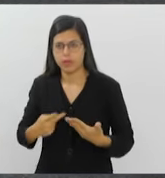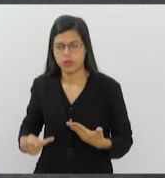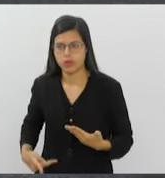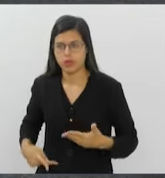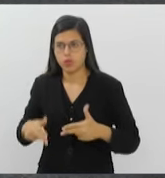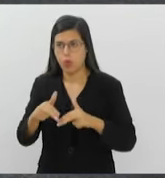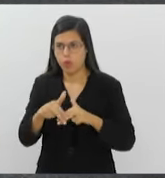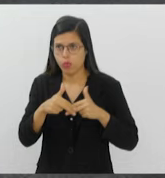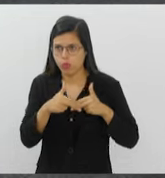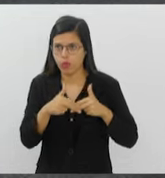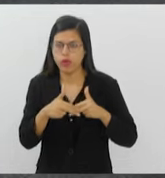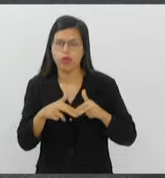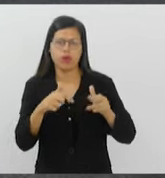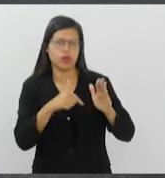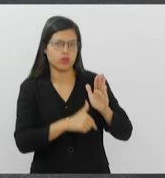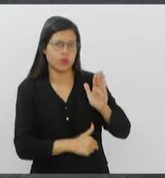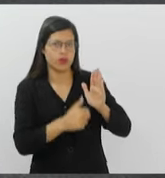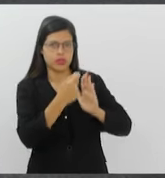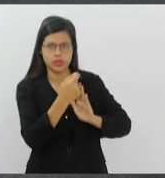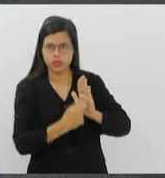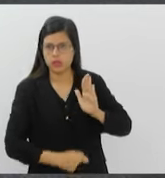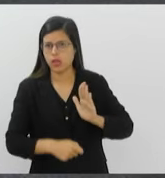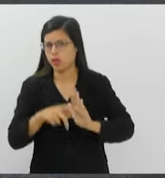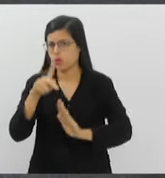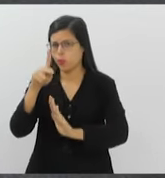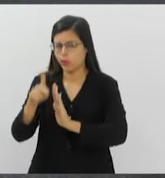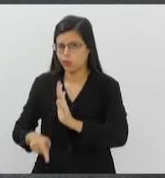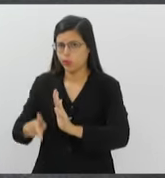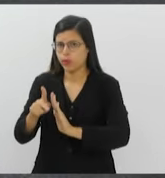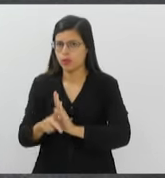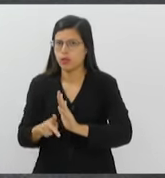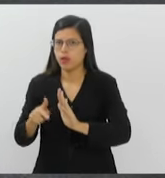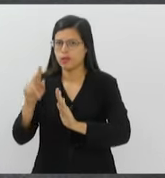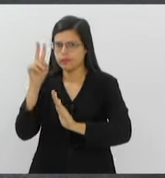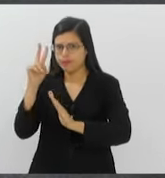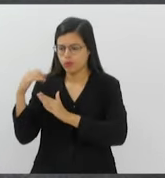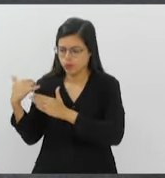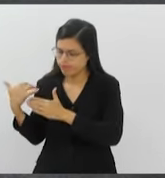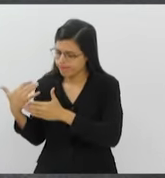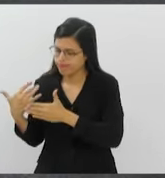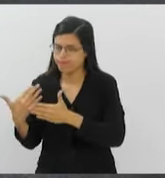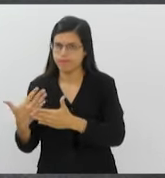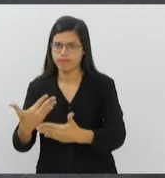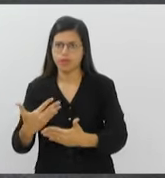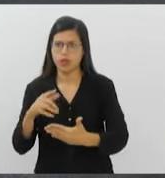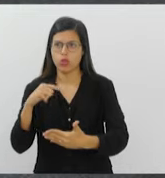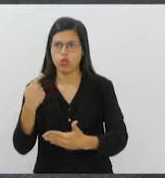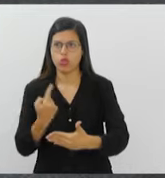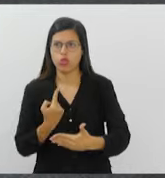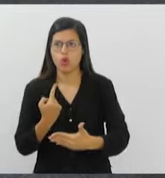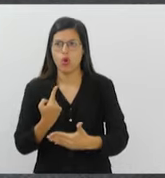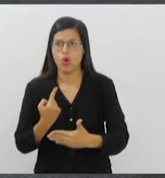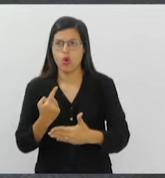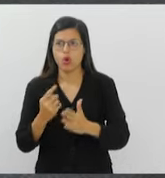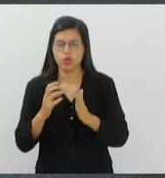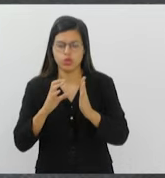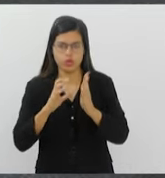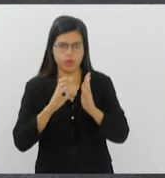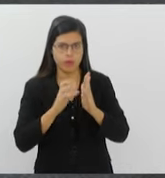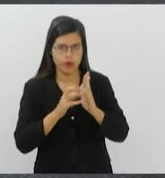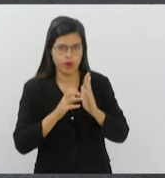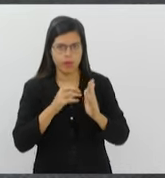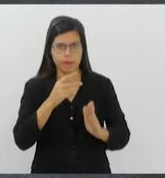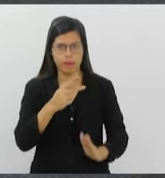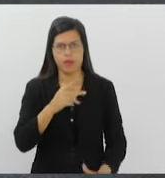pelo memorial, pelo projeto, por todo esse histórico, nós da bancada do PSD,